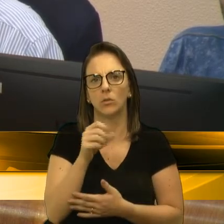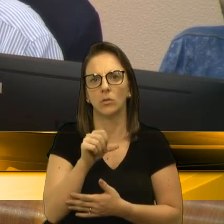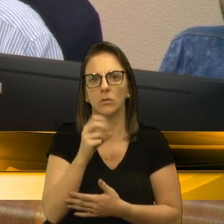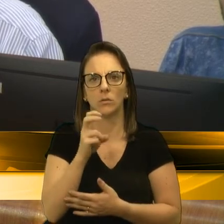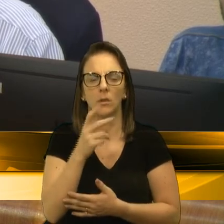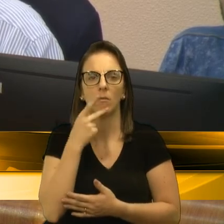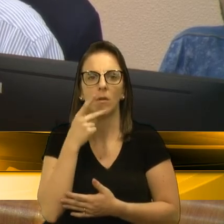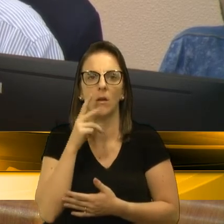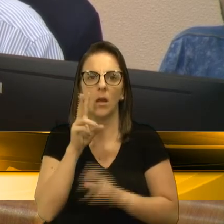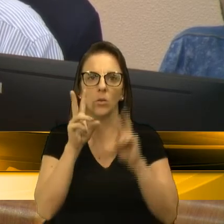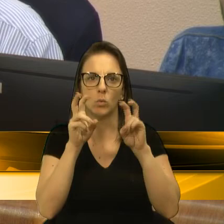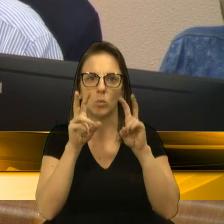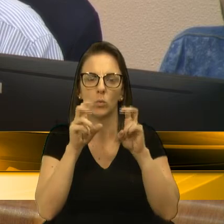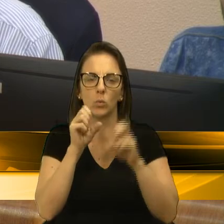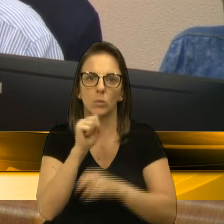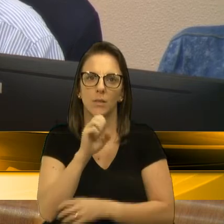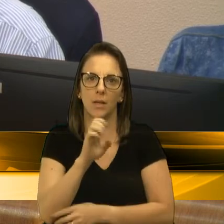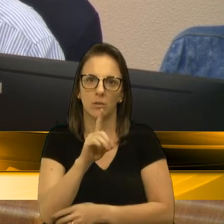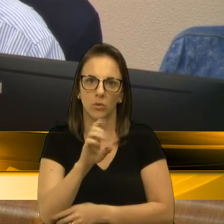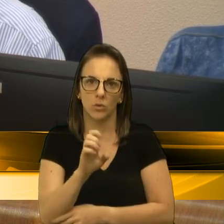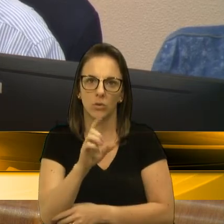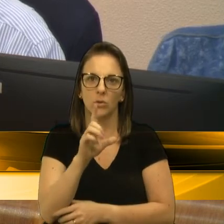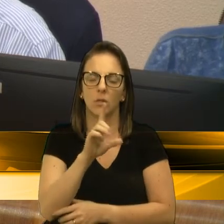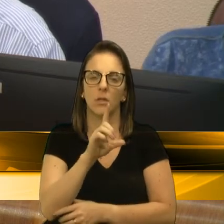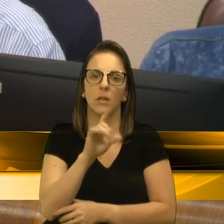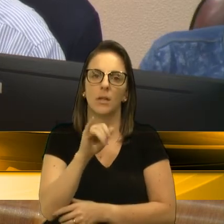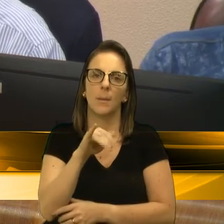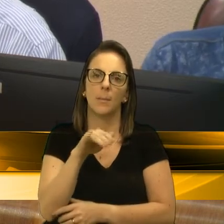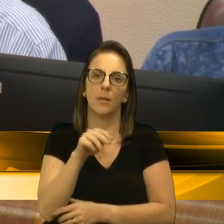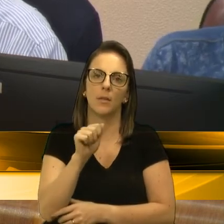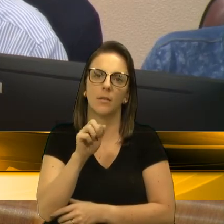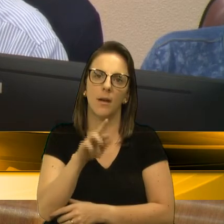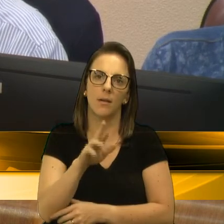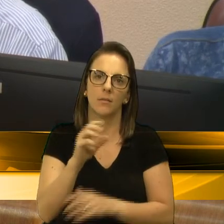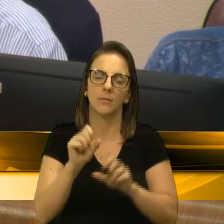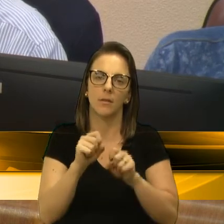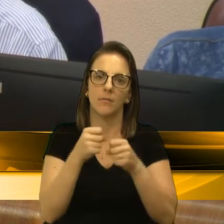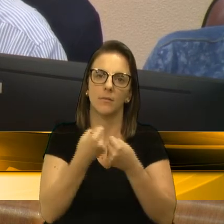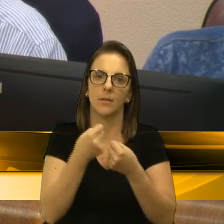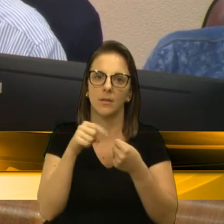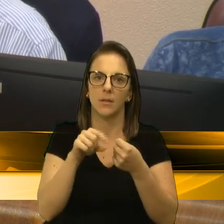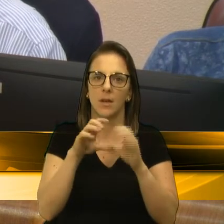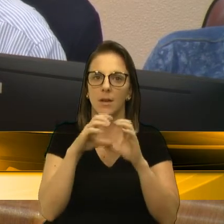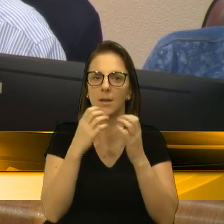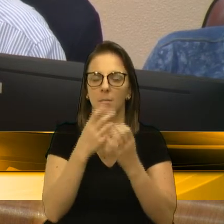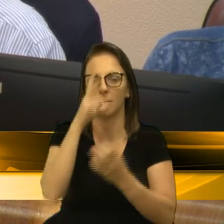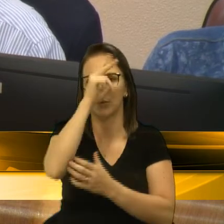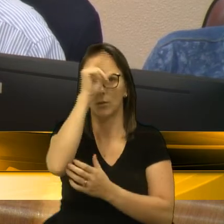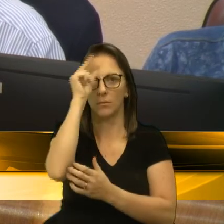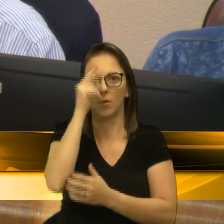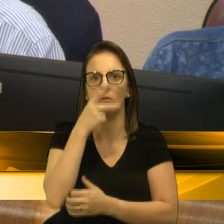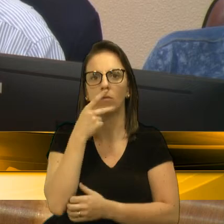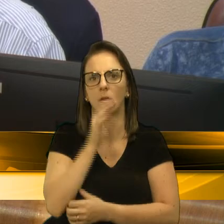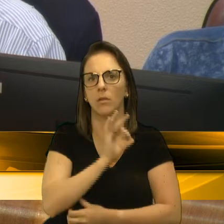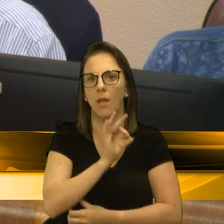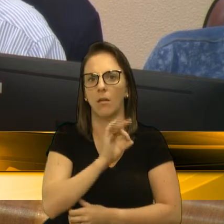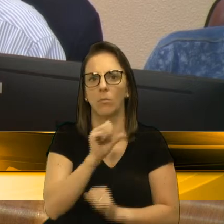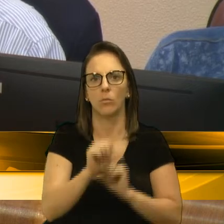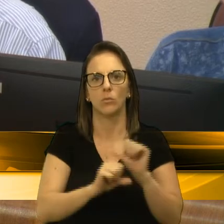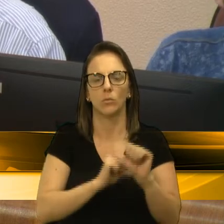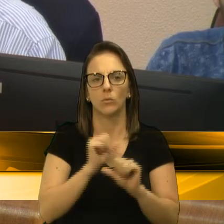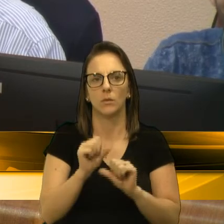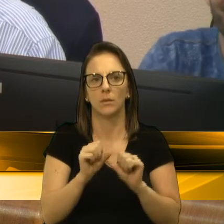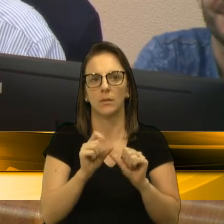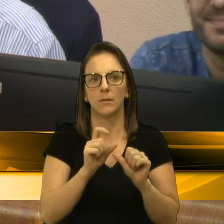sede preliminar pela defesa, que efetivamente a Câmara Municipal não sugeriu quaisquer mudanças nas peças de denúncia e